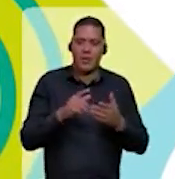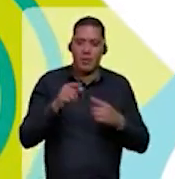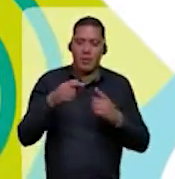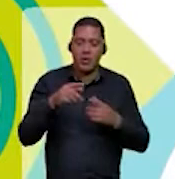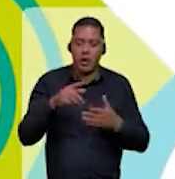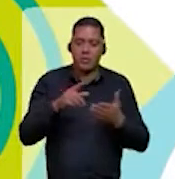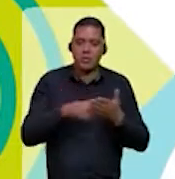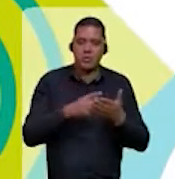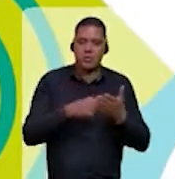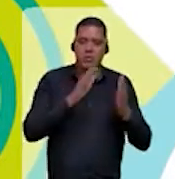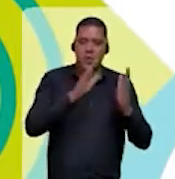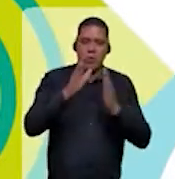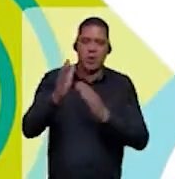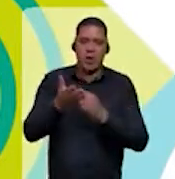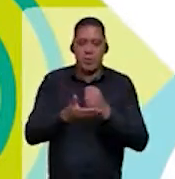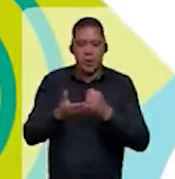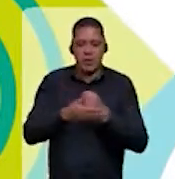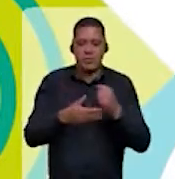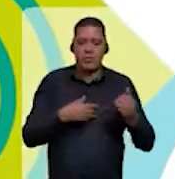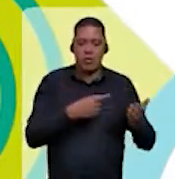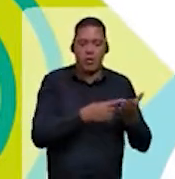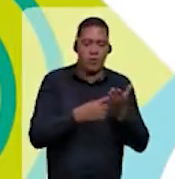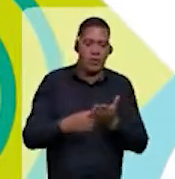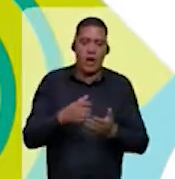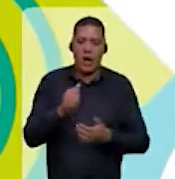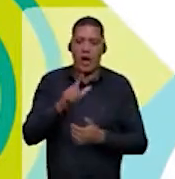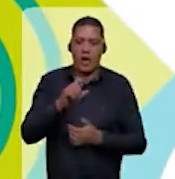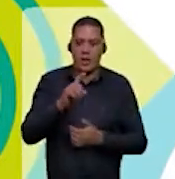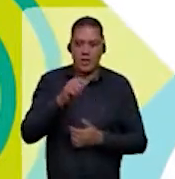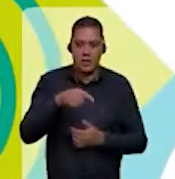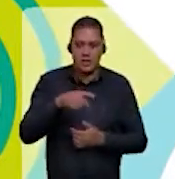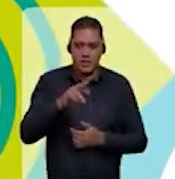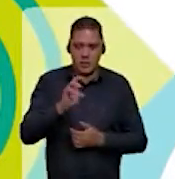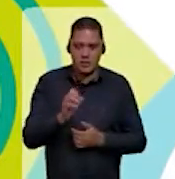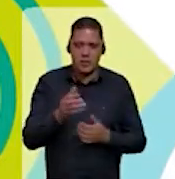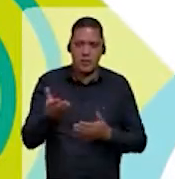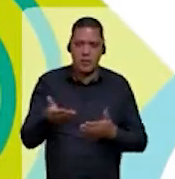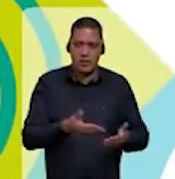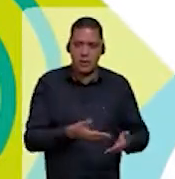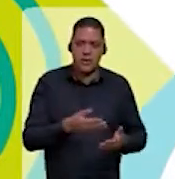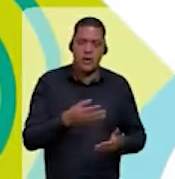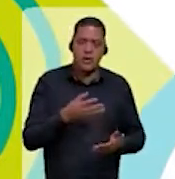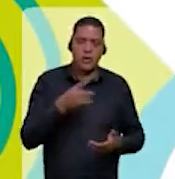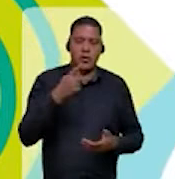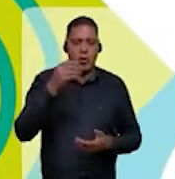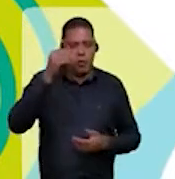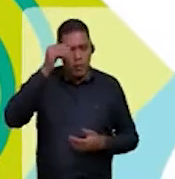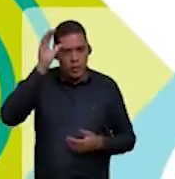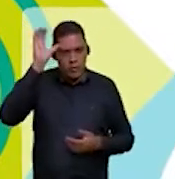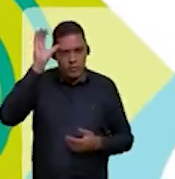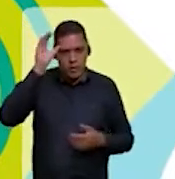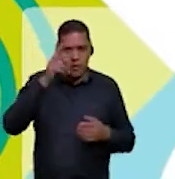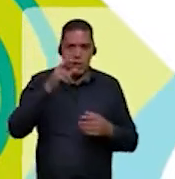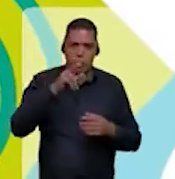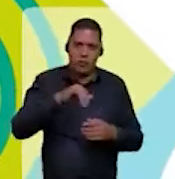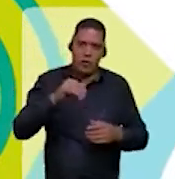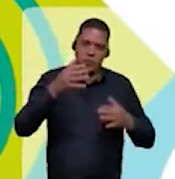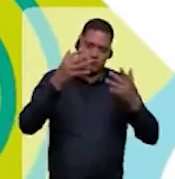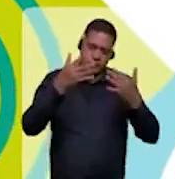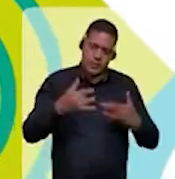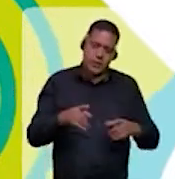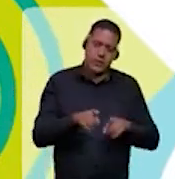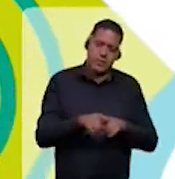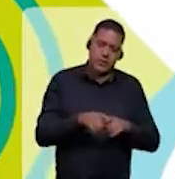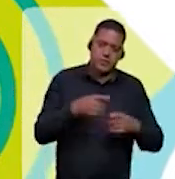vou convidar agora o Alexandre pilates que vai trazer aqui o conhecimento dele vai nos explicar falar